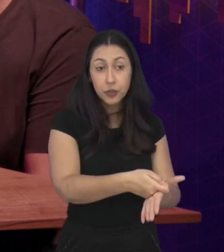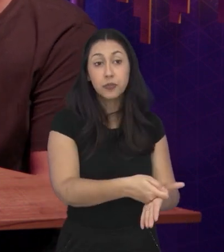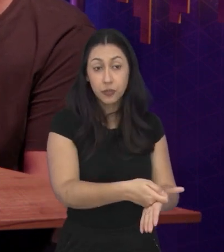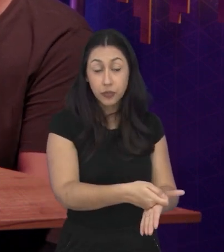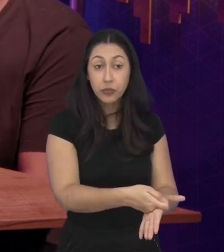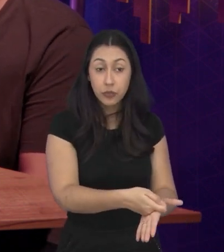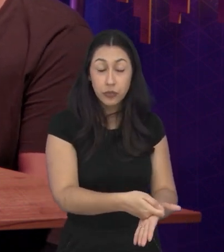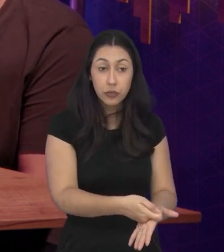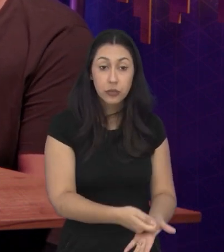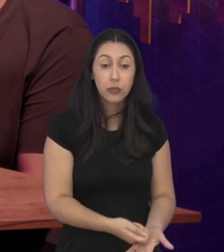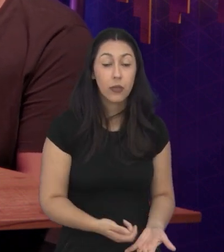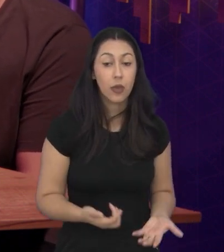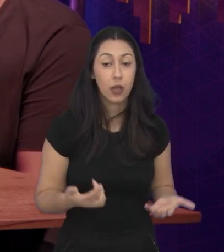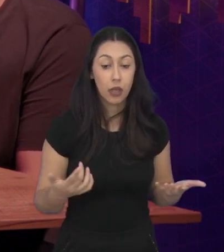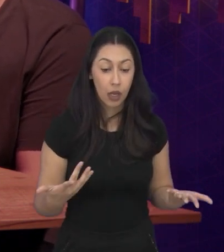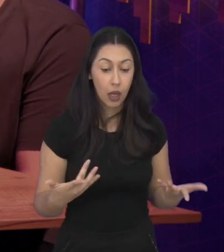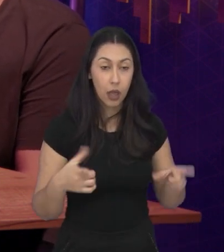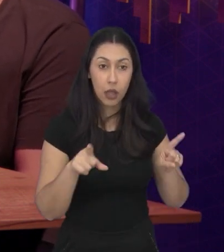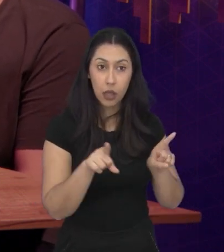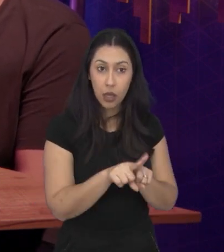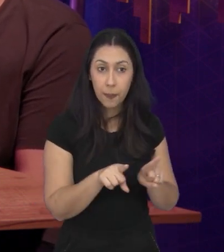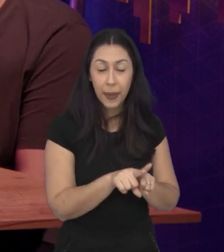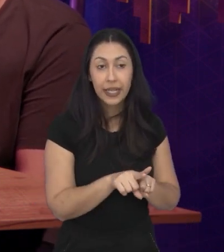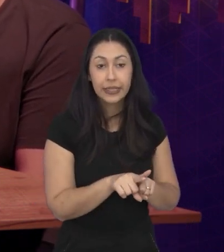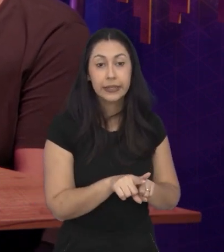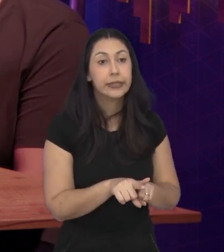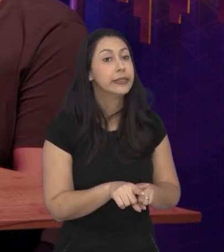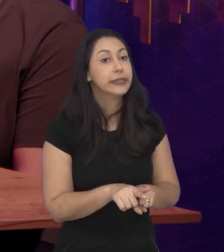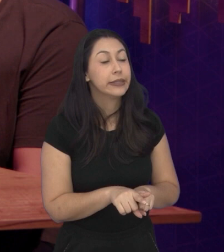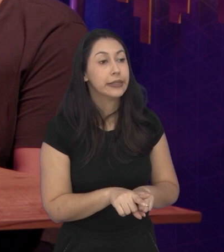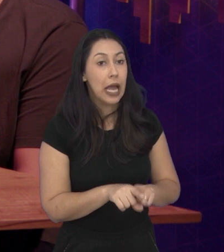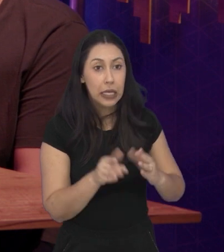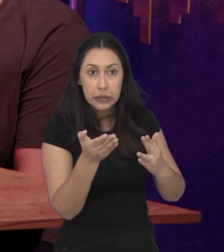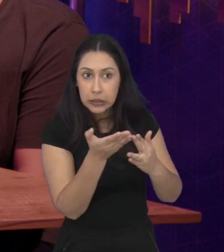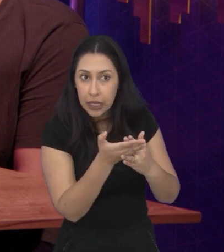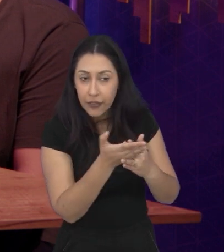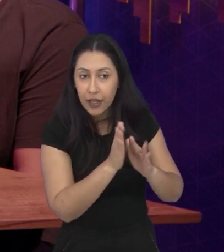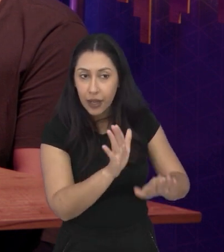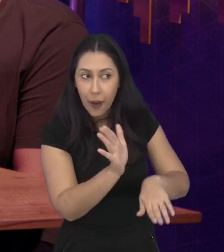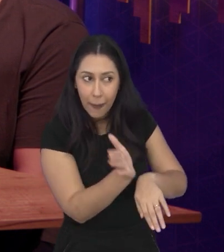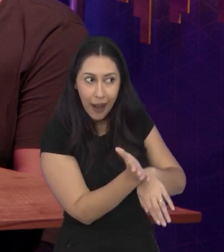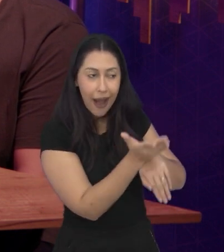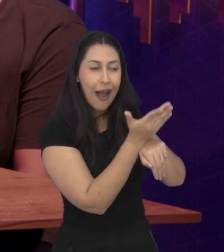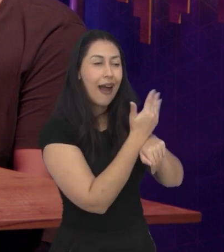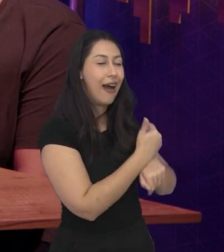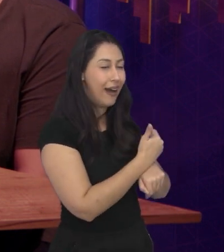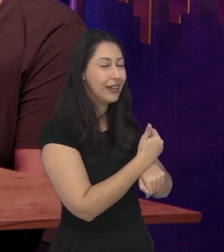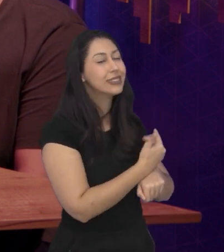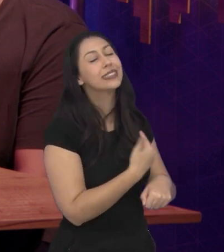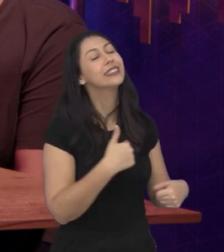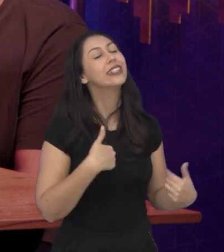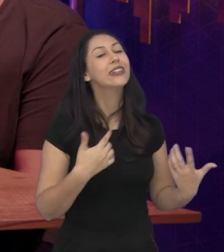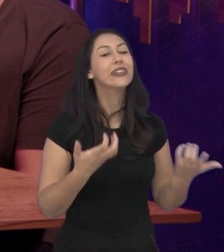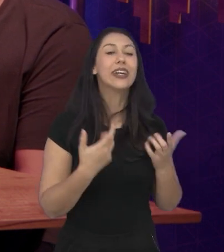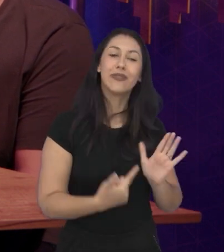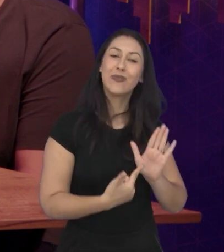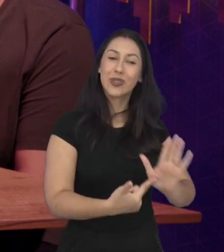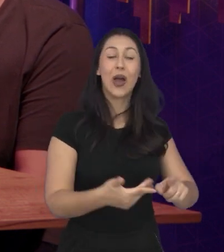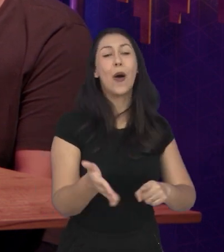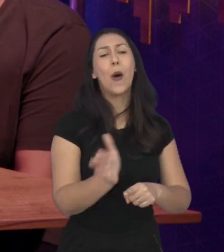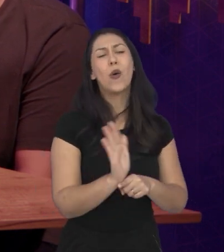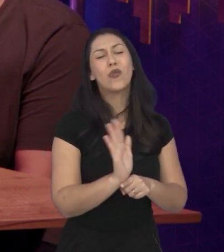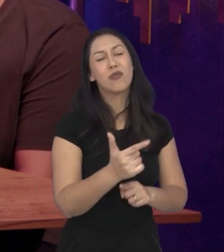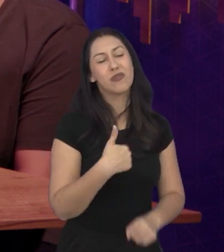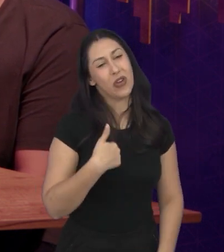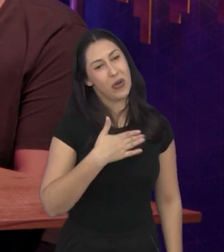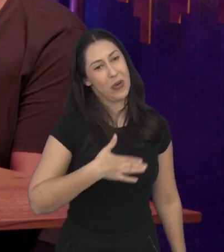fazer escolhas. E falando, então, antes da gente ir pro último bloco, né? Eu queria falar aqui de mais um